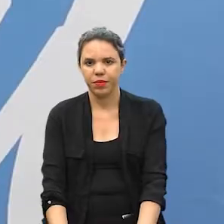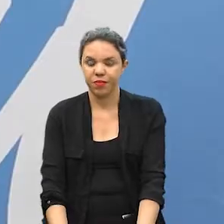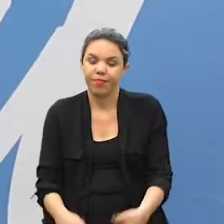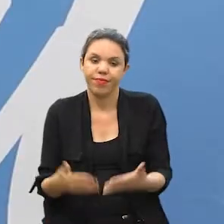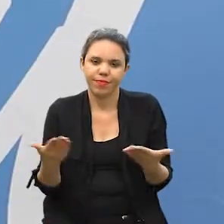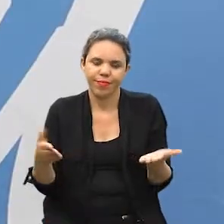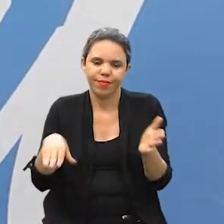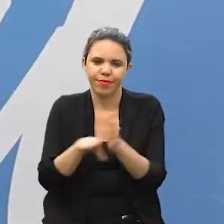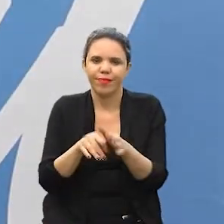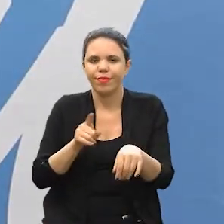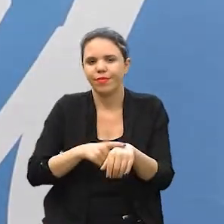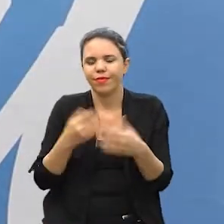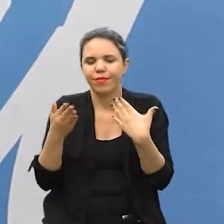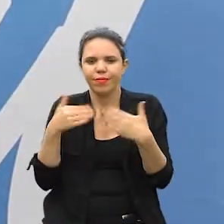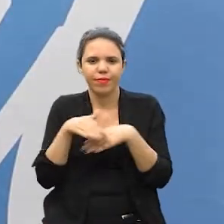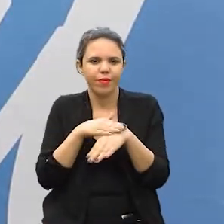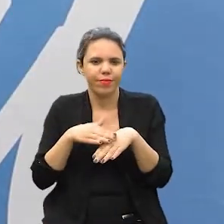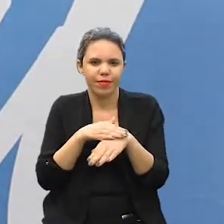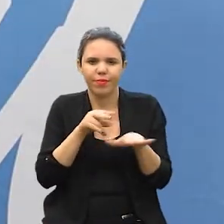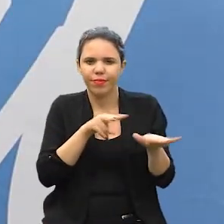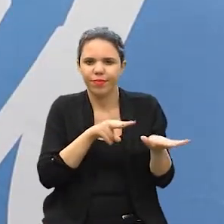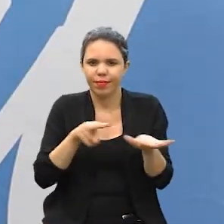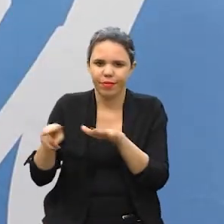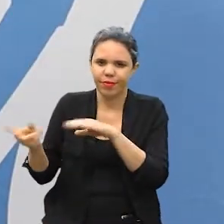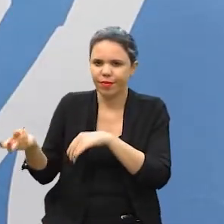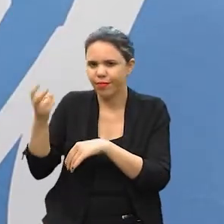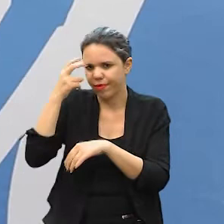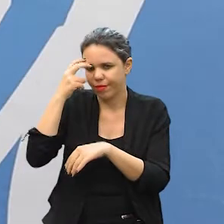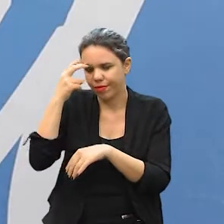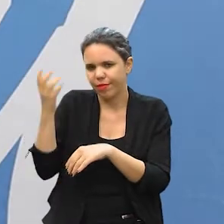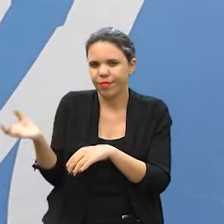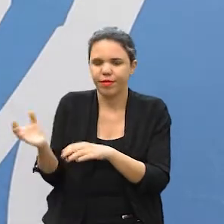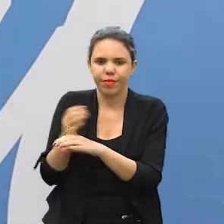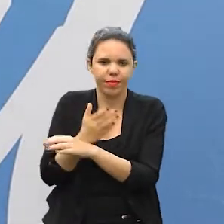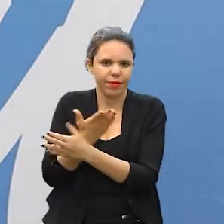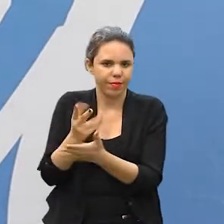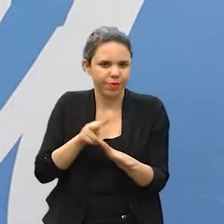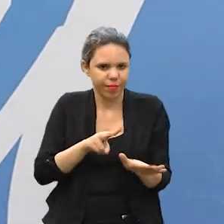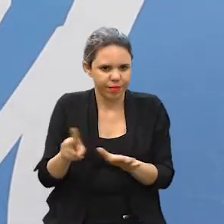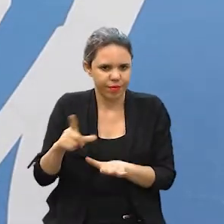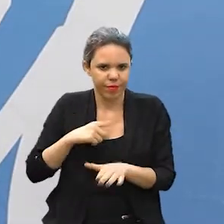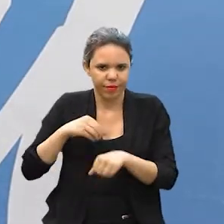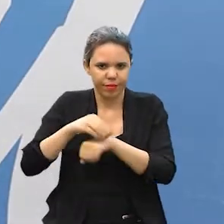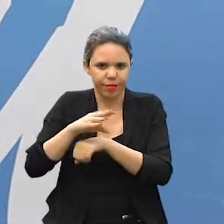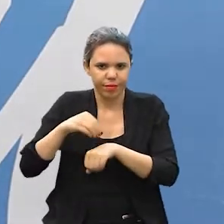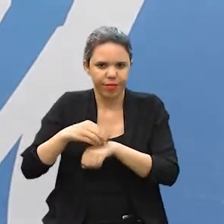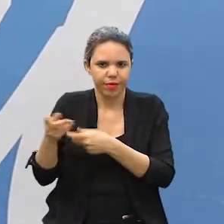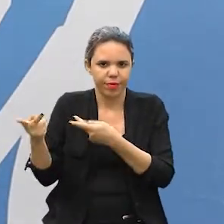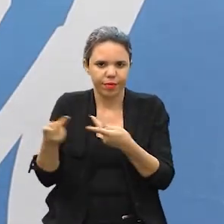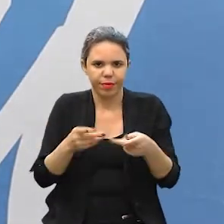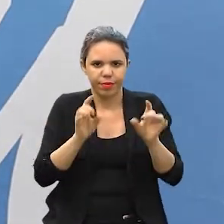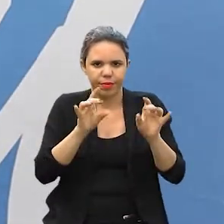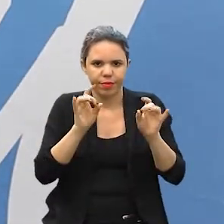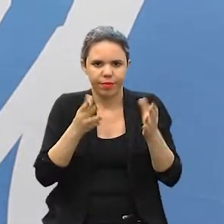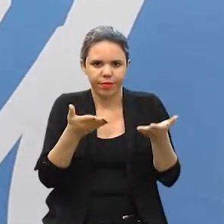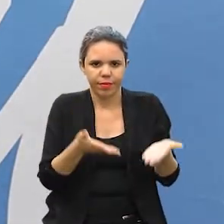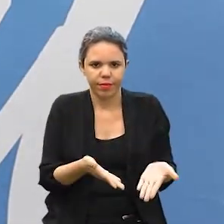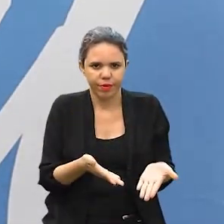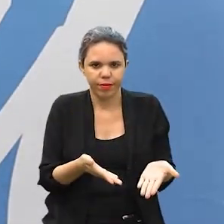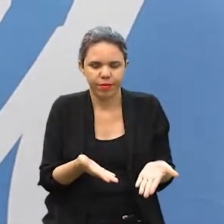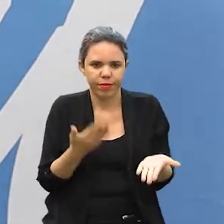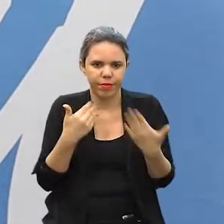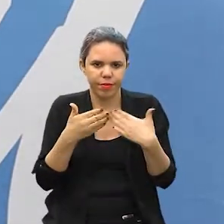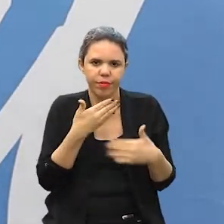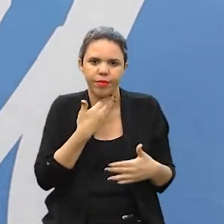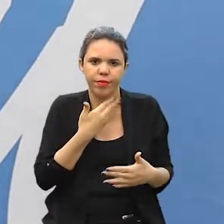É, e chegou a hora do nosso bate-papo semanal aqui no Cultura Total. Você sabe, toda semana a gente traz um convidado especial para a gente bater